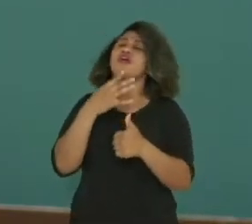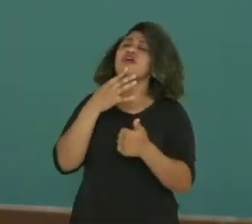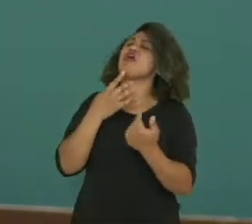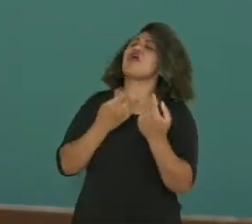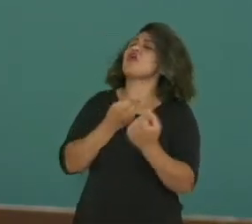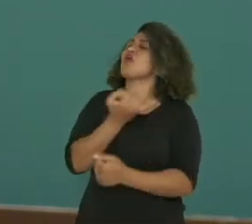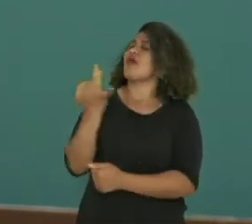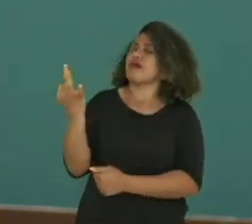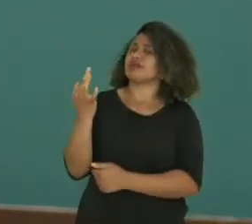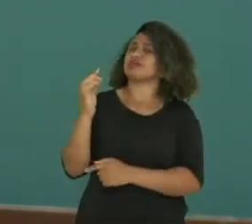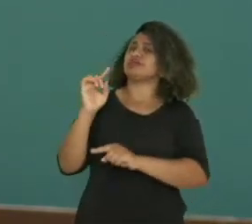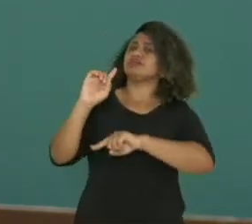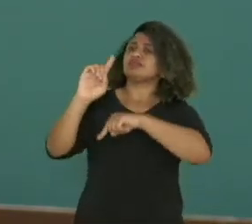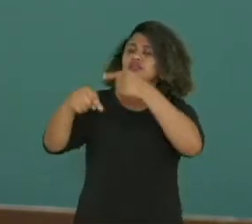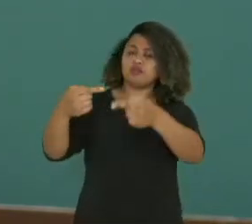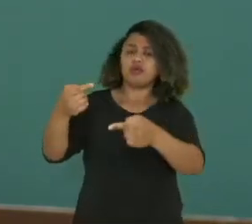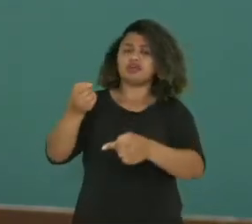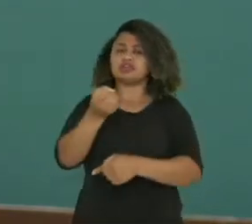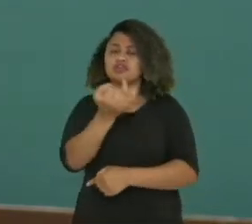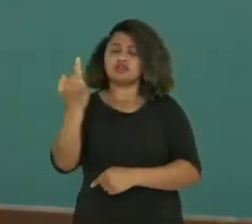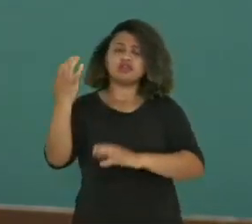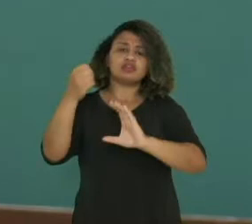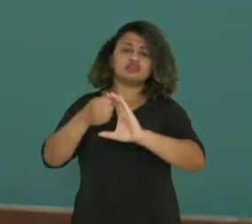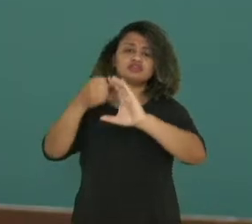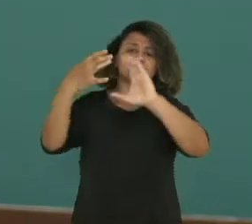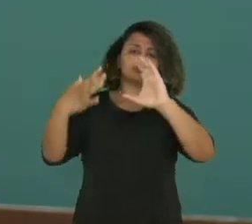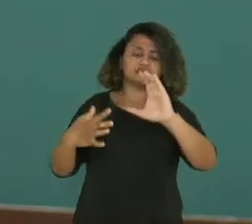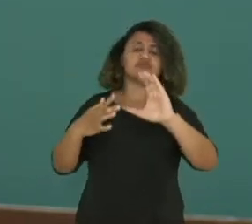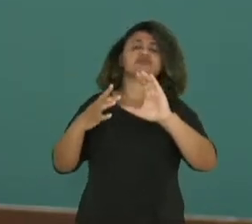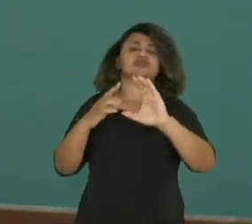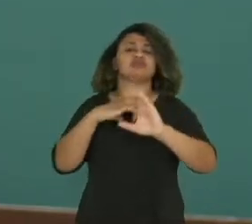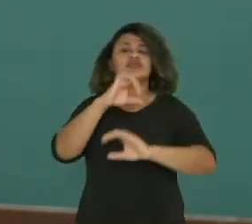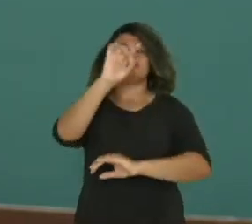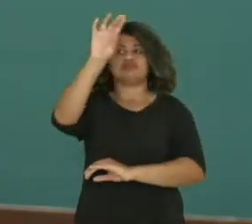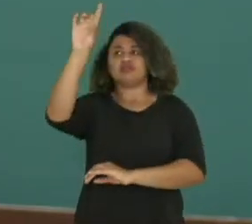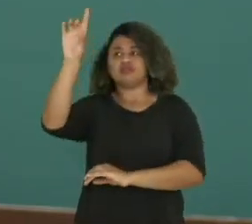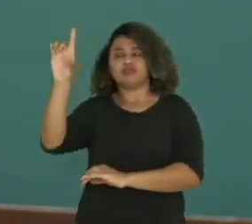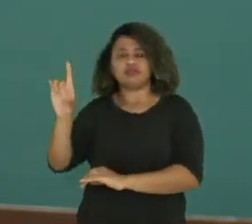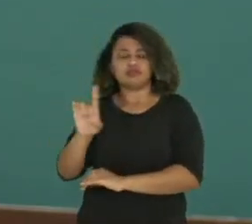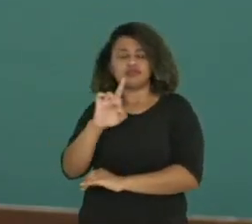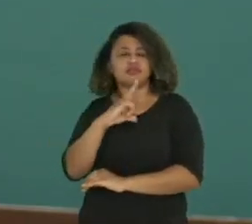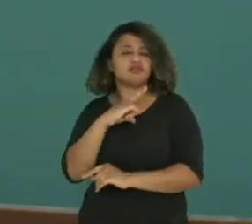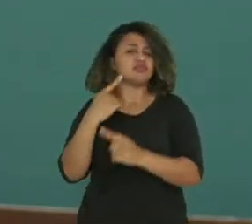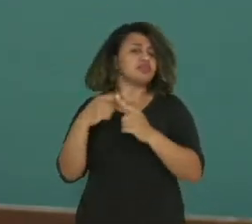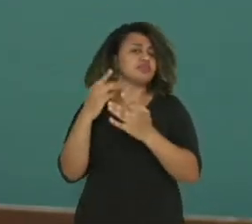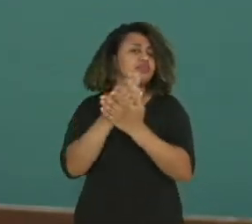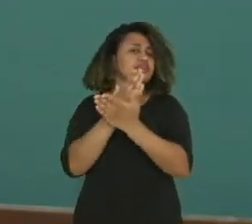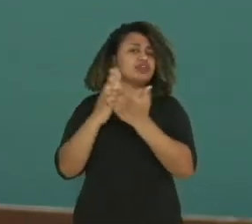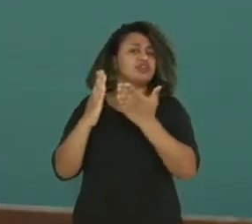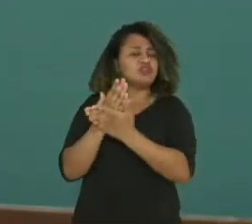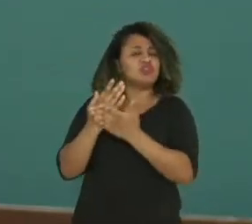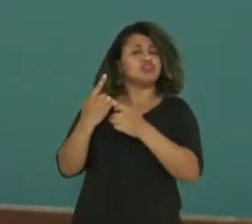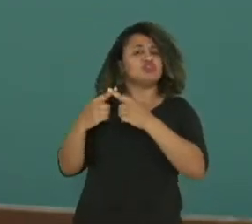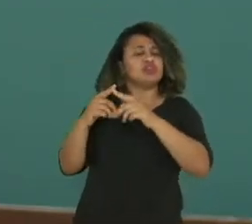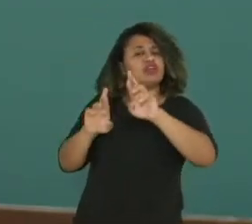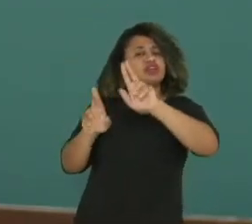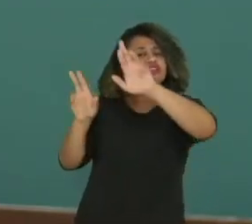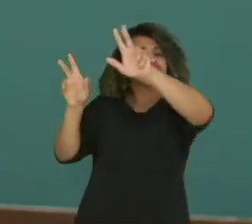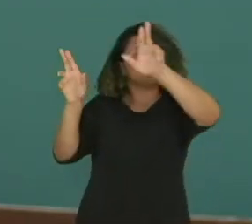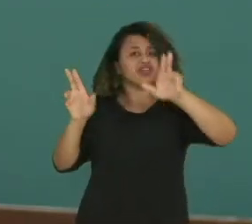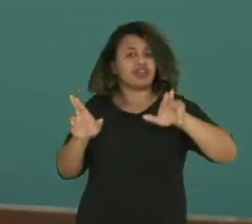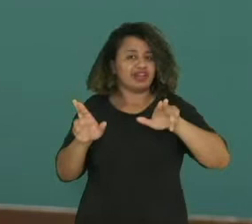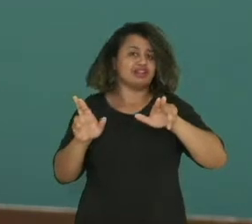e depois quais são as características de cada uma. Por que a gente divide? Porque elas não são iguais, senão